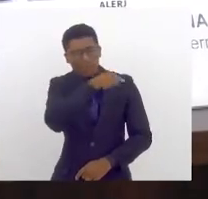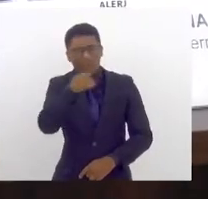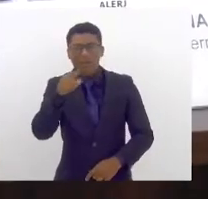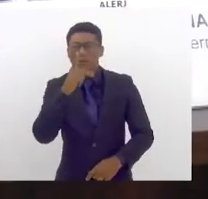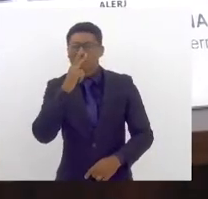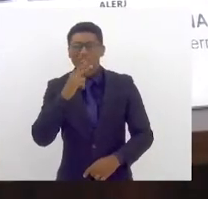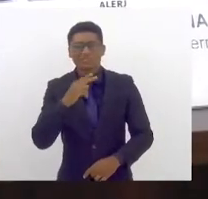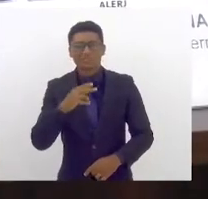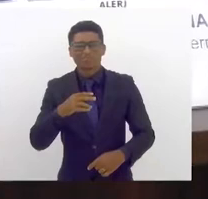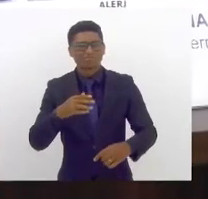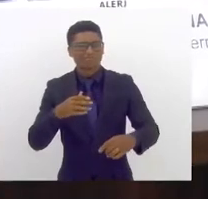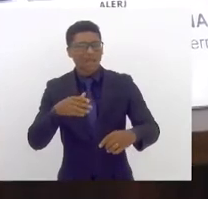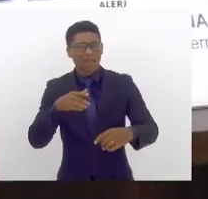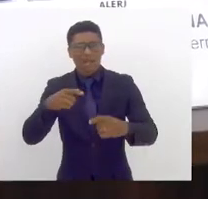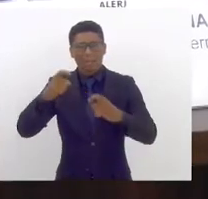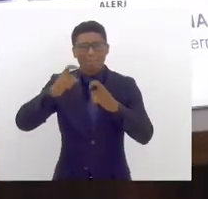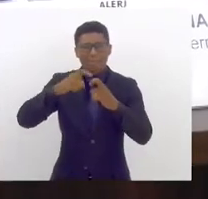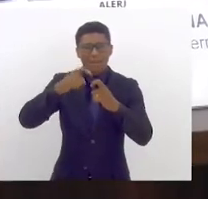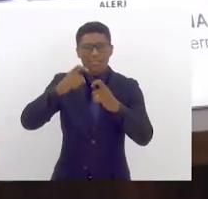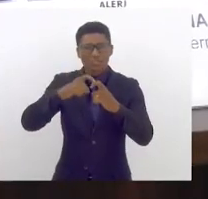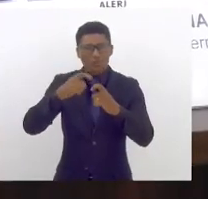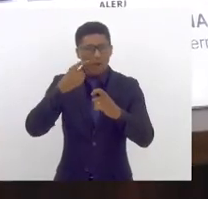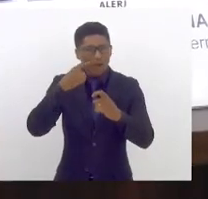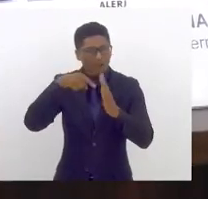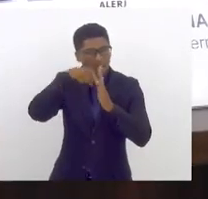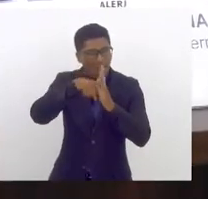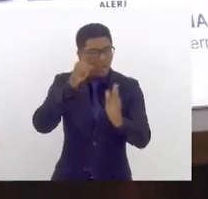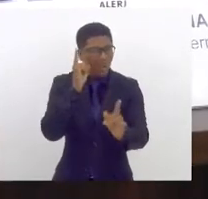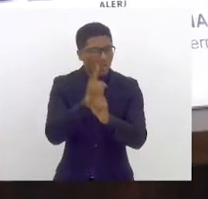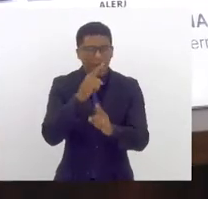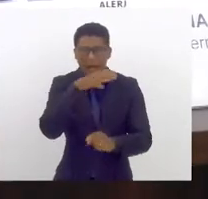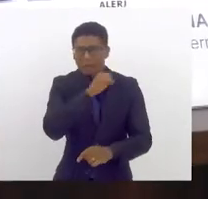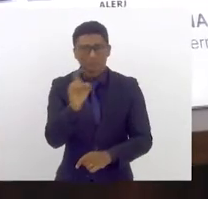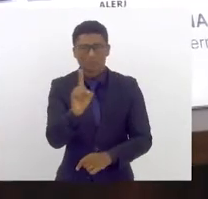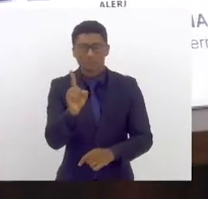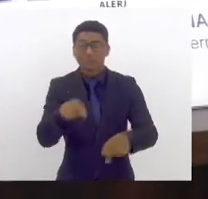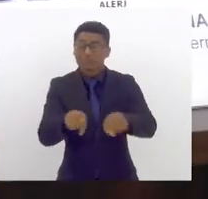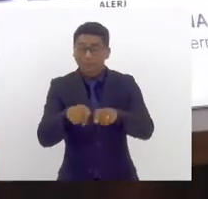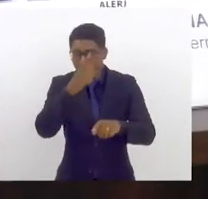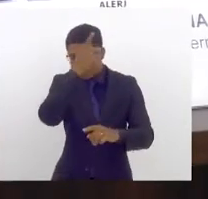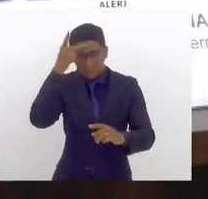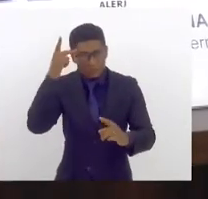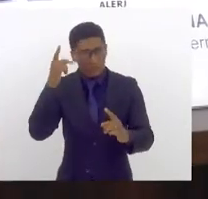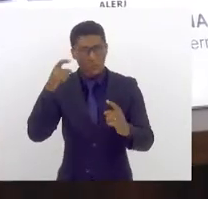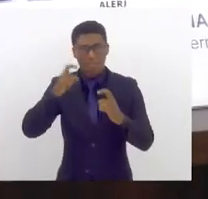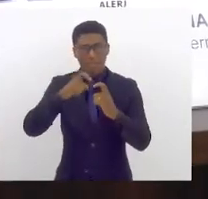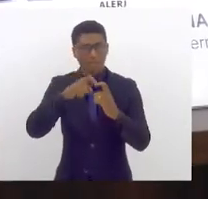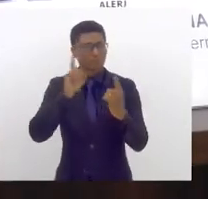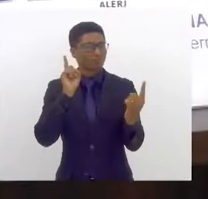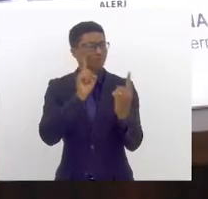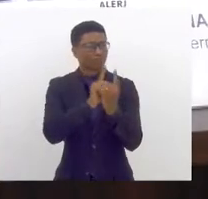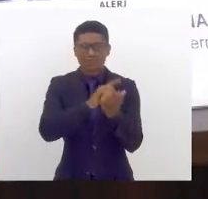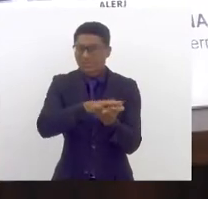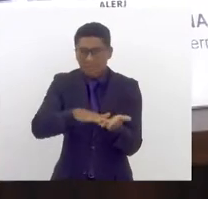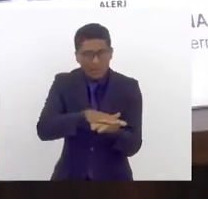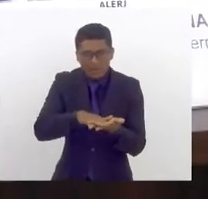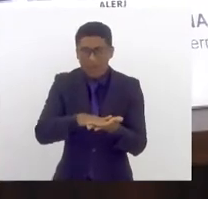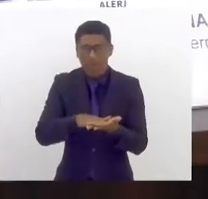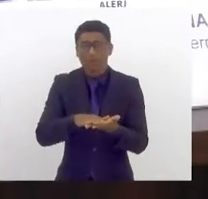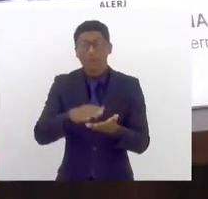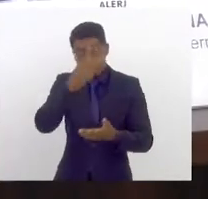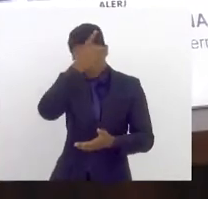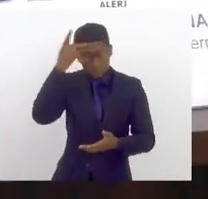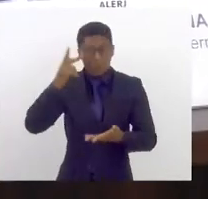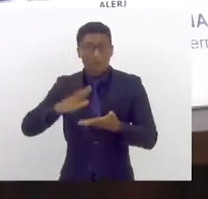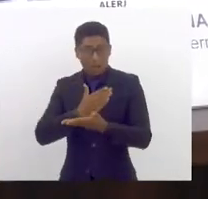ao diagnóstico rápido as pessoas que não conseguem ter atendimento tem Eu já tive pessoas que eu vi no atendimento que